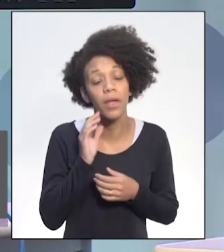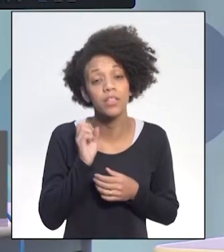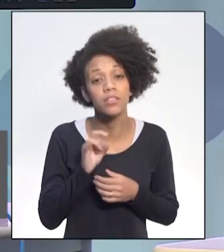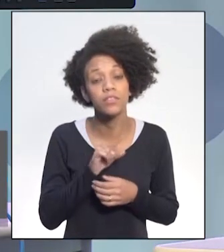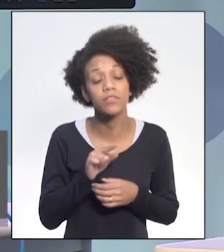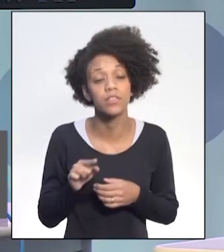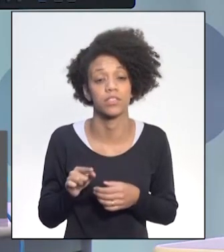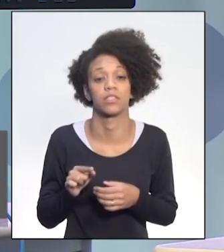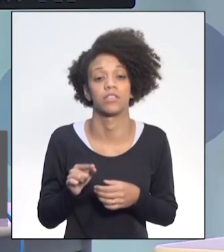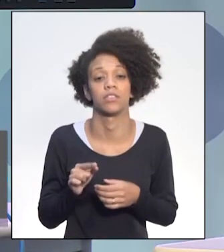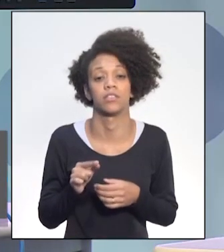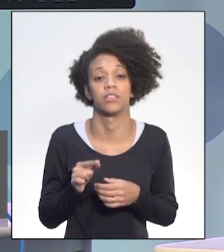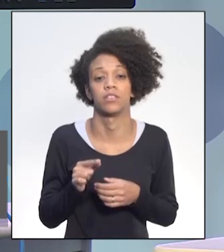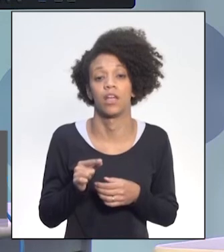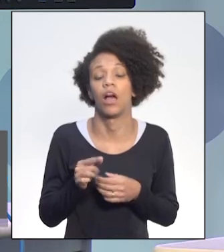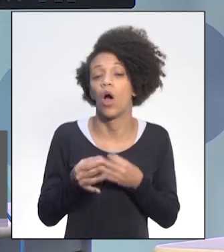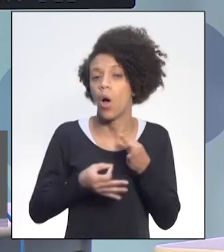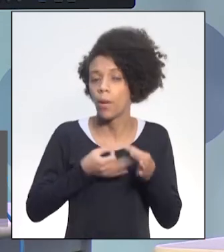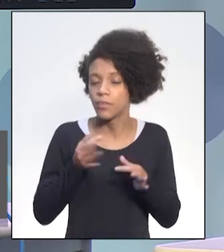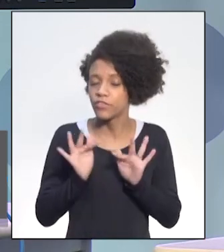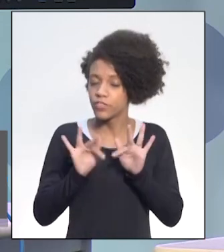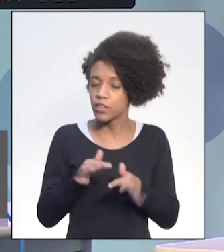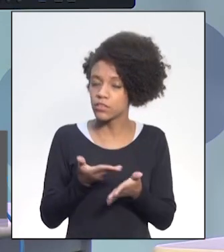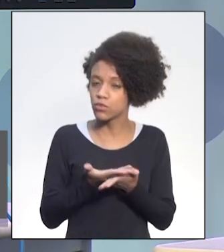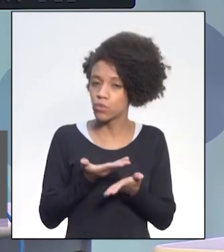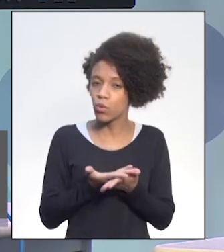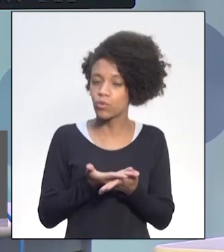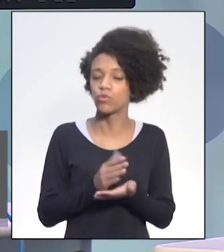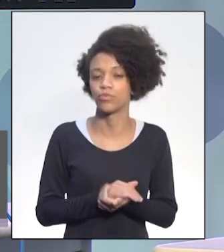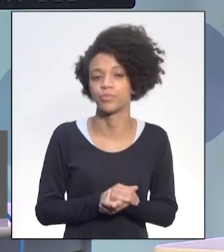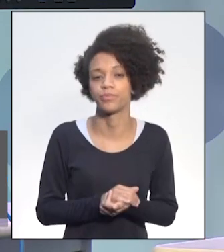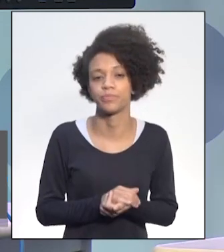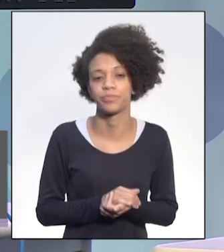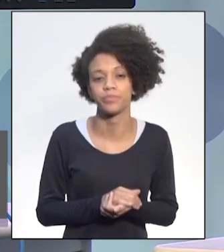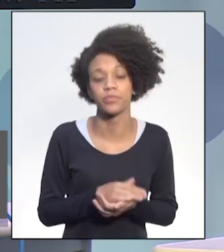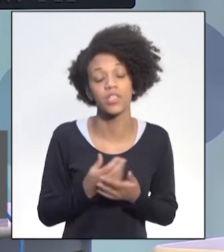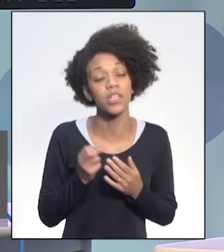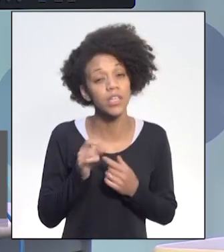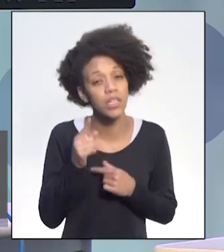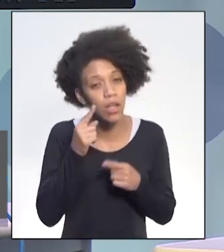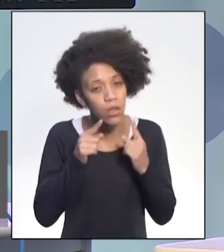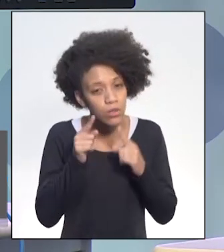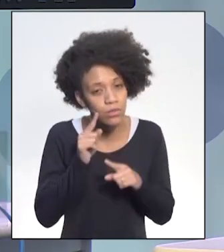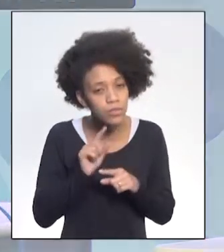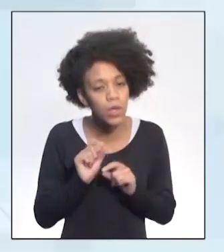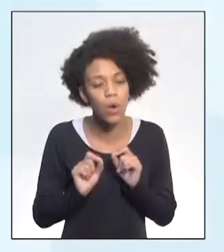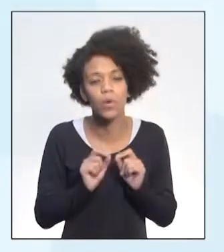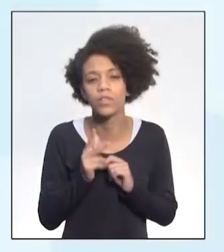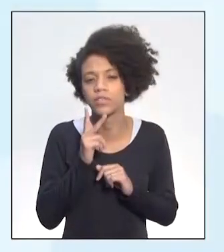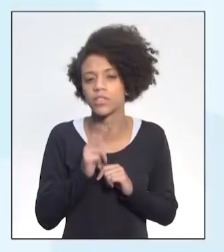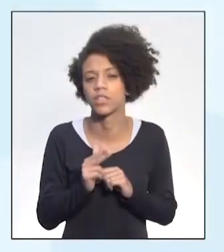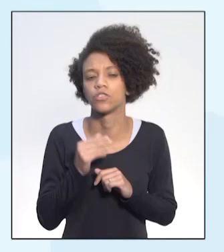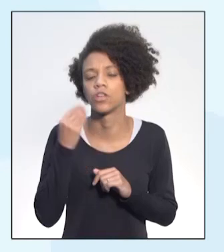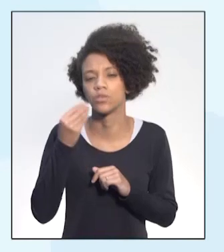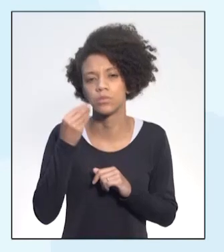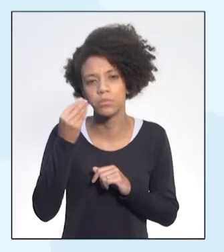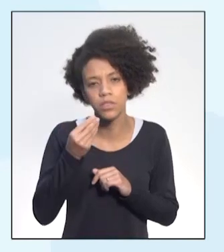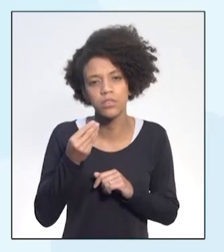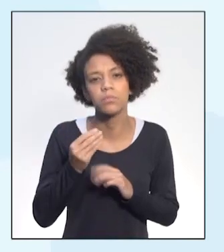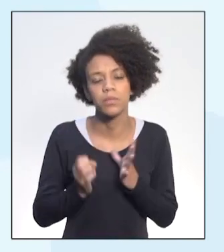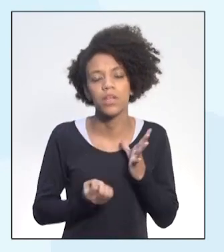vocês acharam da aula, né? Finalizando nossa aula de hoje. Se ficou alguma dúvida, o que vocês acharam do experimento que